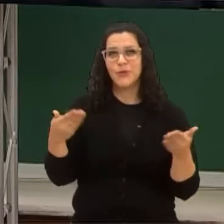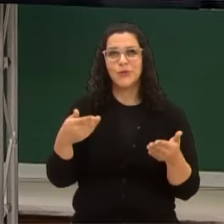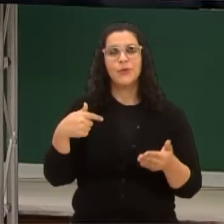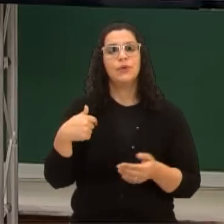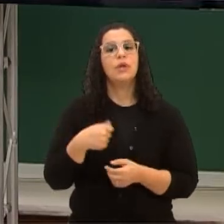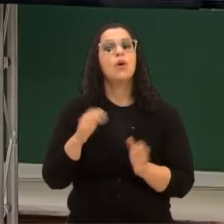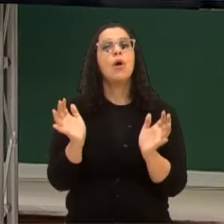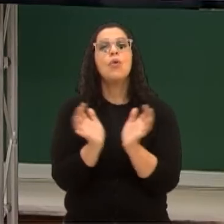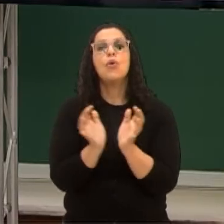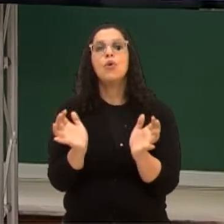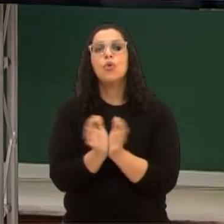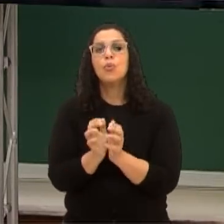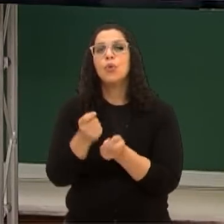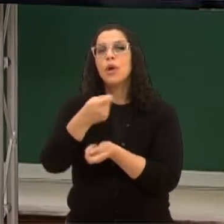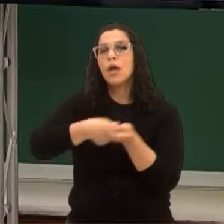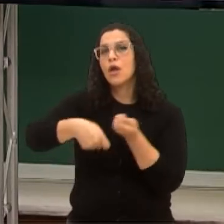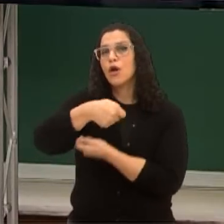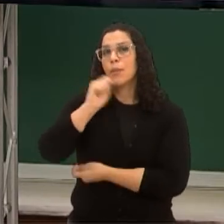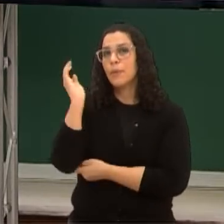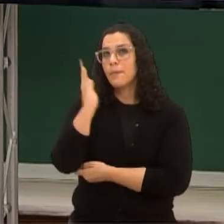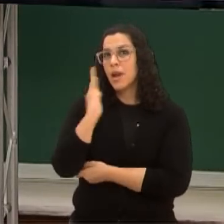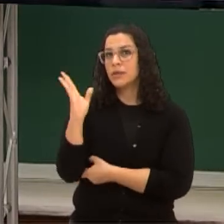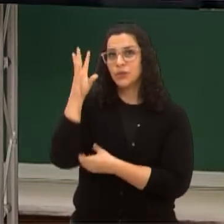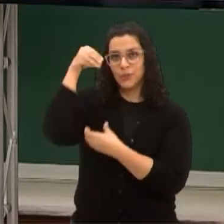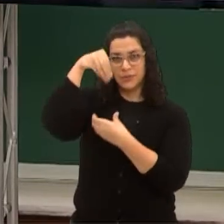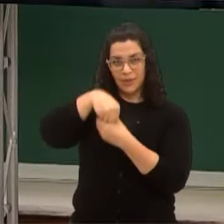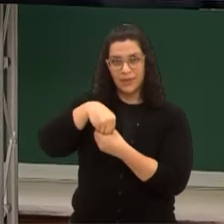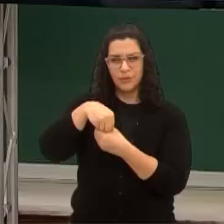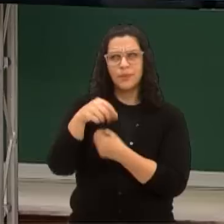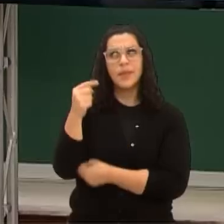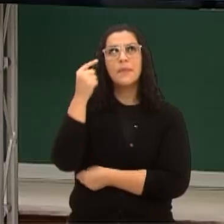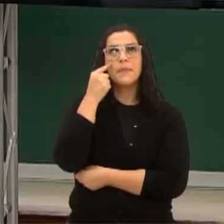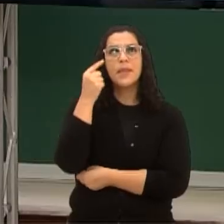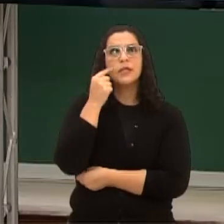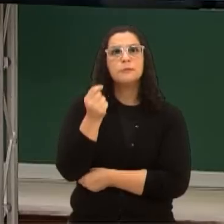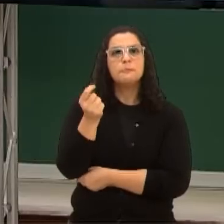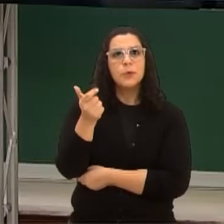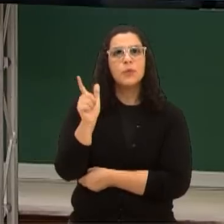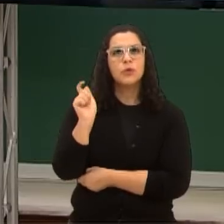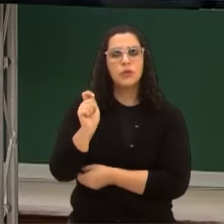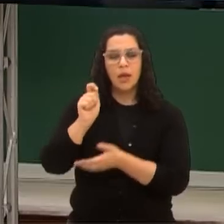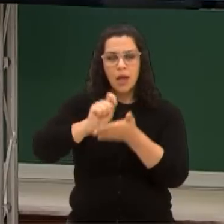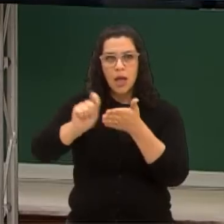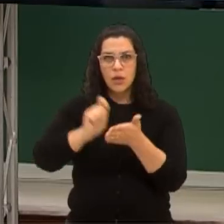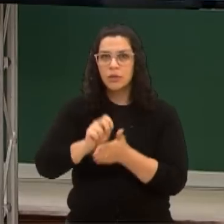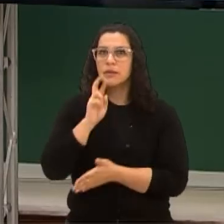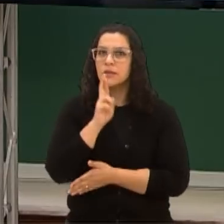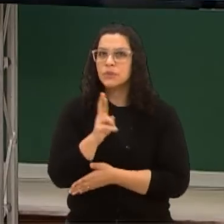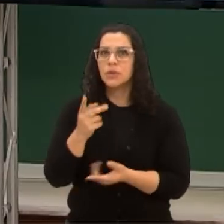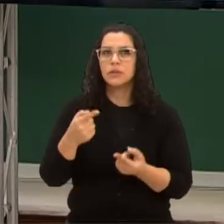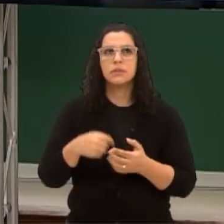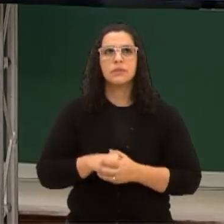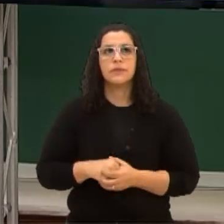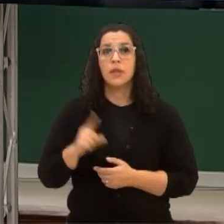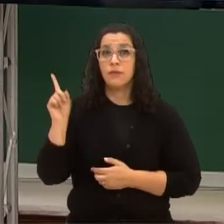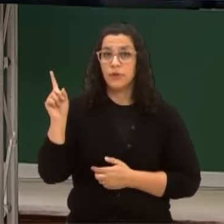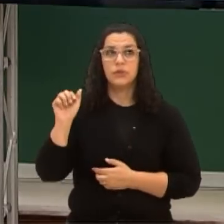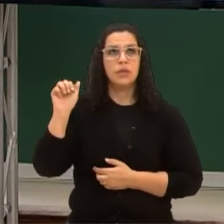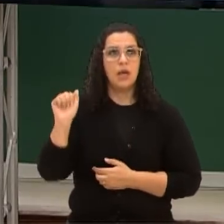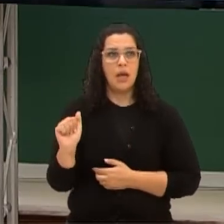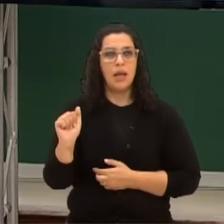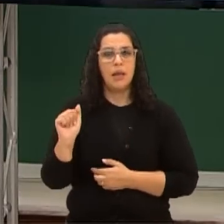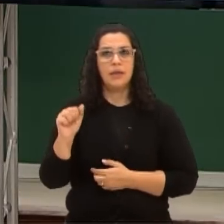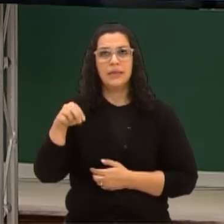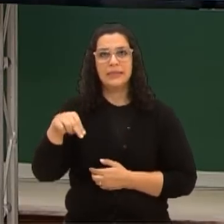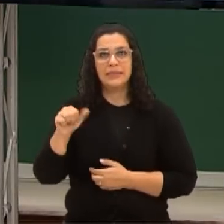com vocês qual é o bloco econômico que o Brasil faz parte. Pensa um pouquinho, anota a resposta correta aqui. A letra A,